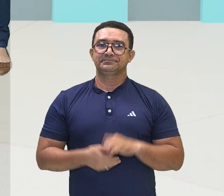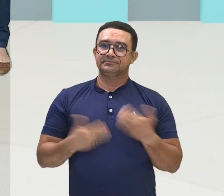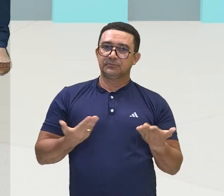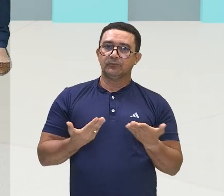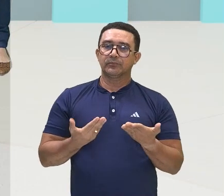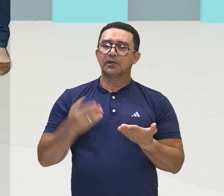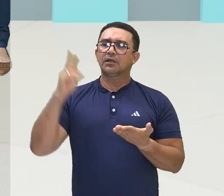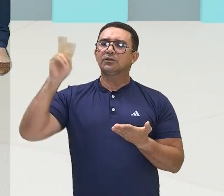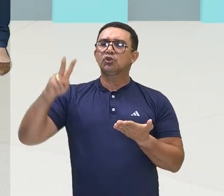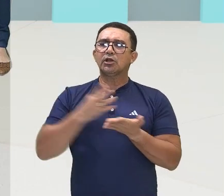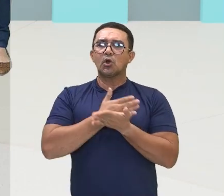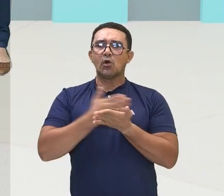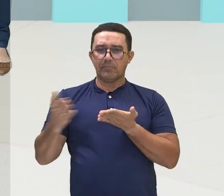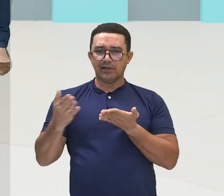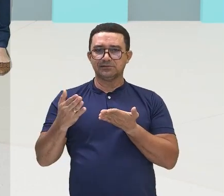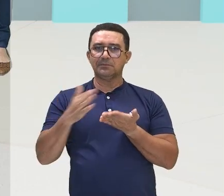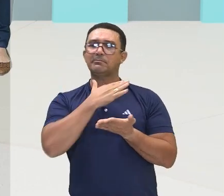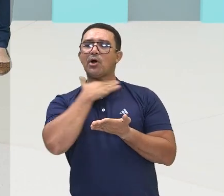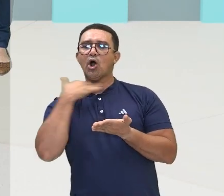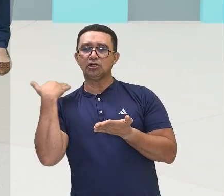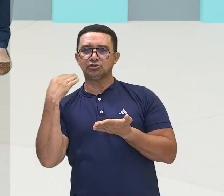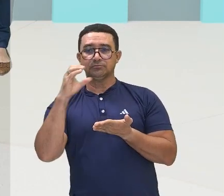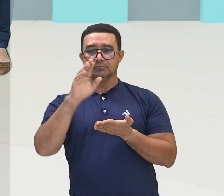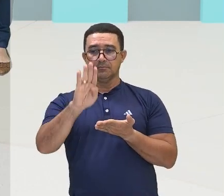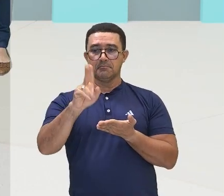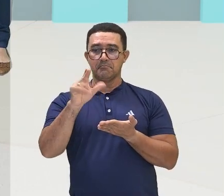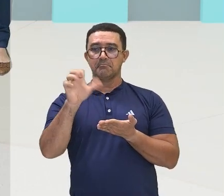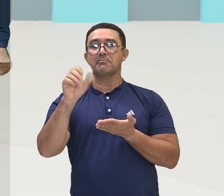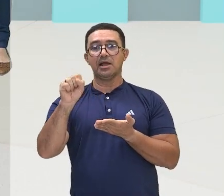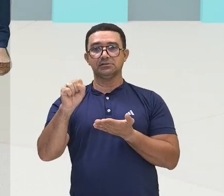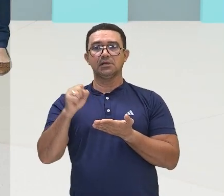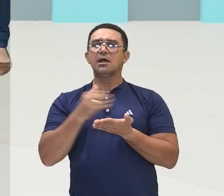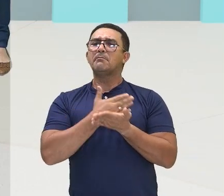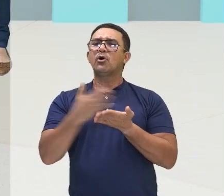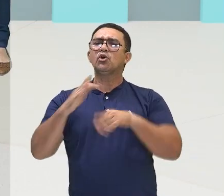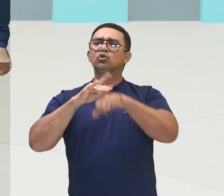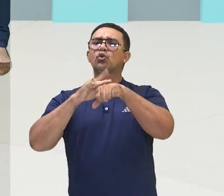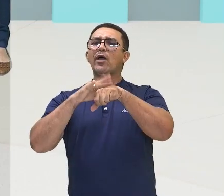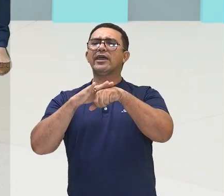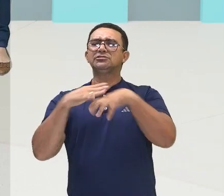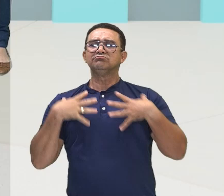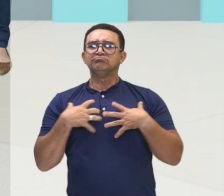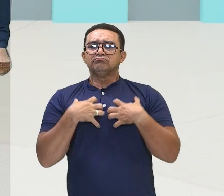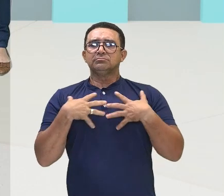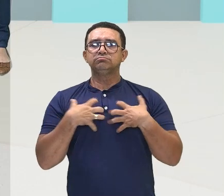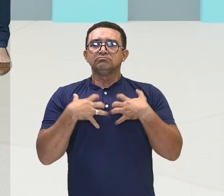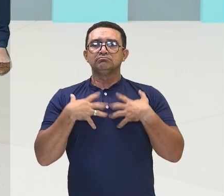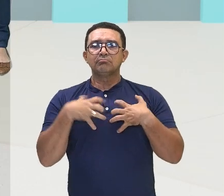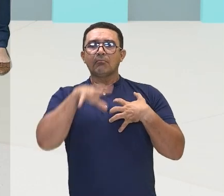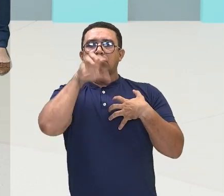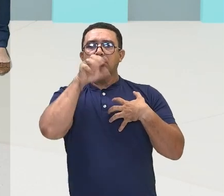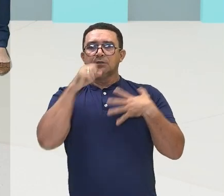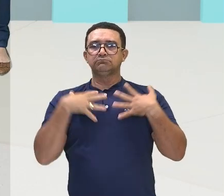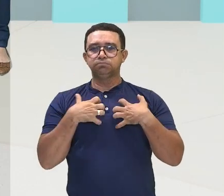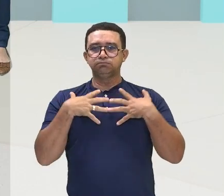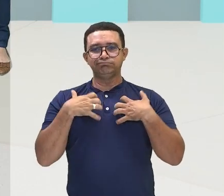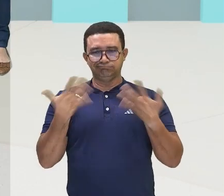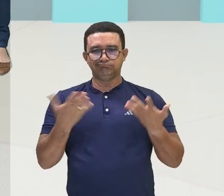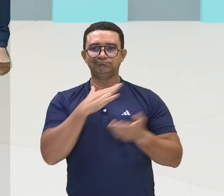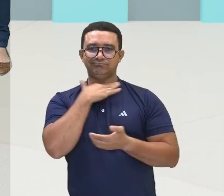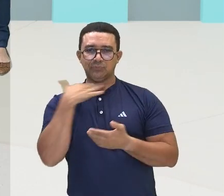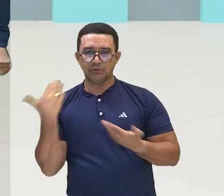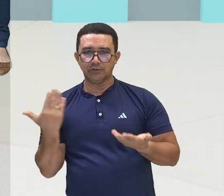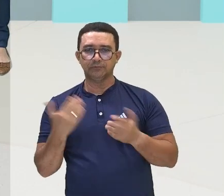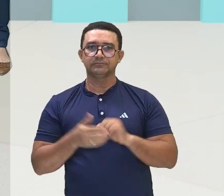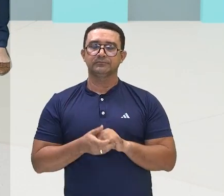com a morte de Brás Cubas, o qual foi vítima de pneumonia. Ele narra todas as memórias vividas. A narração é feita em primeira pessoa,